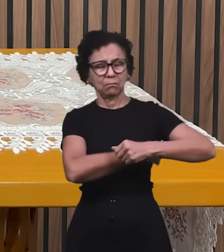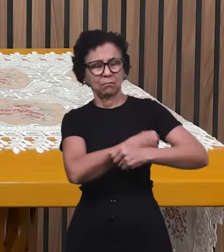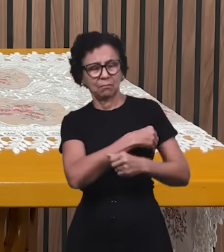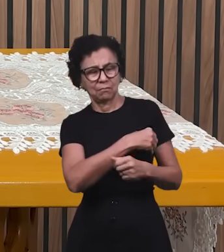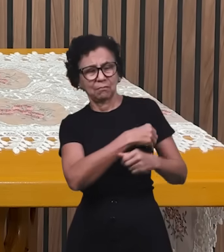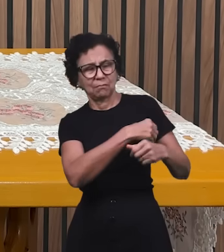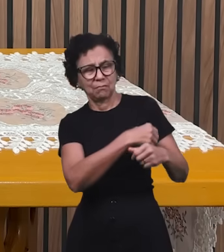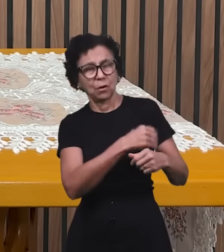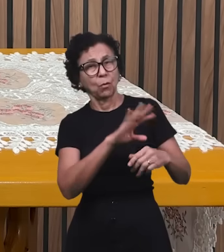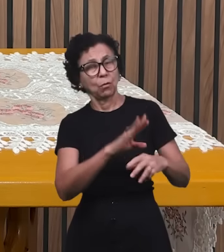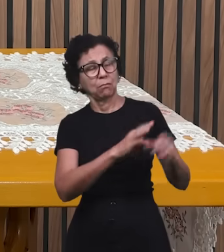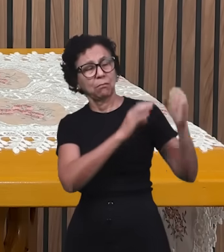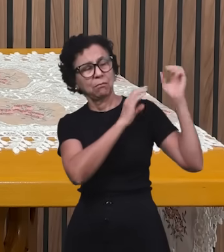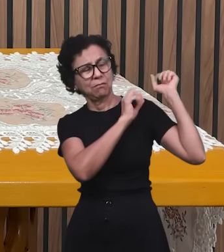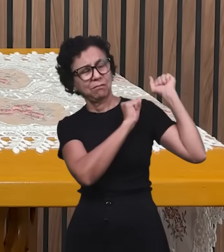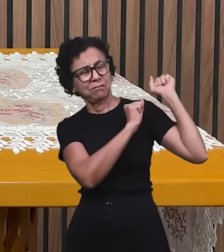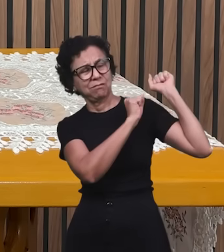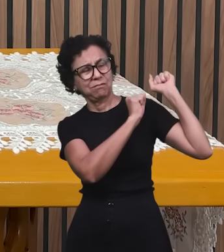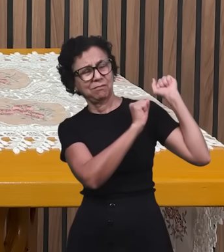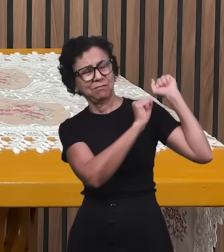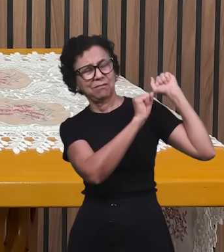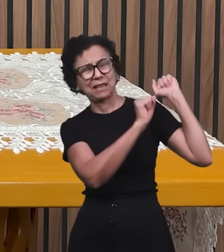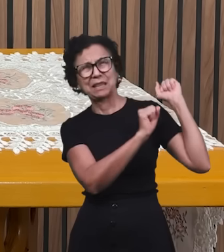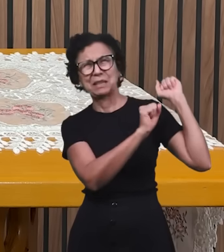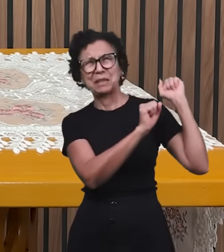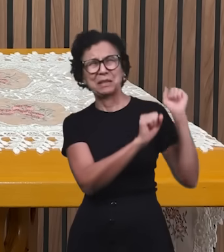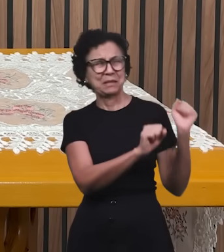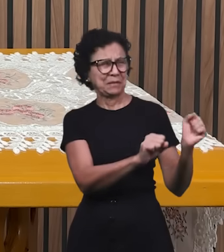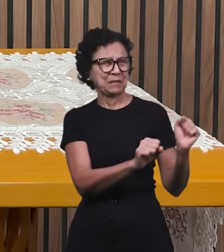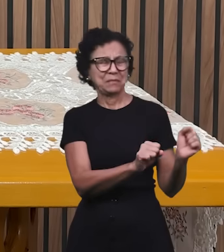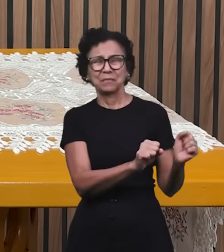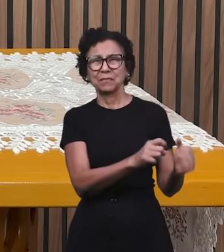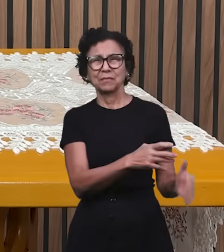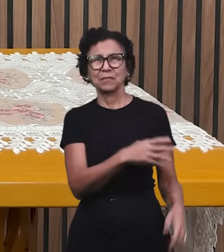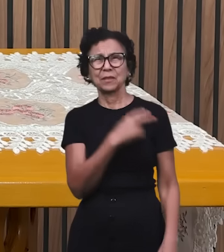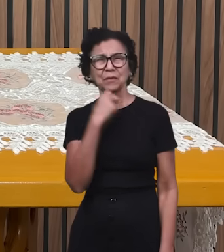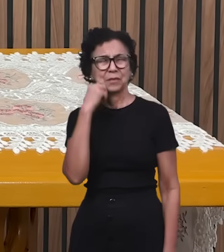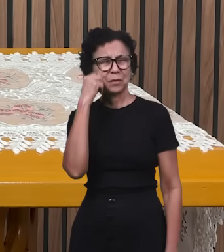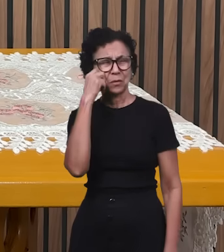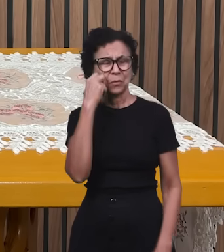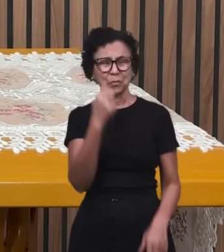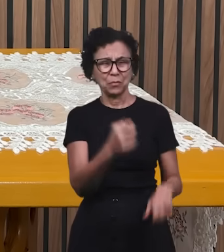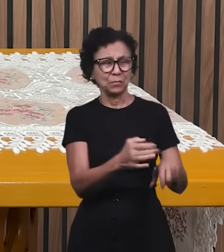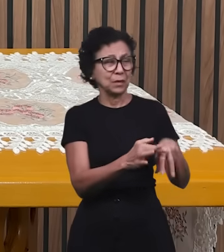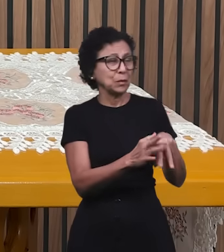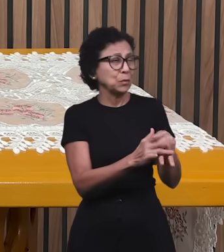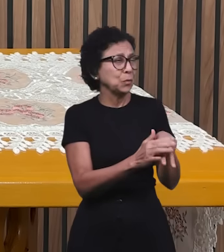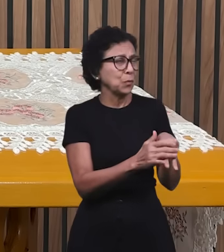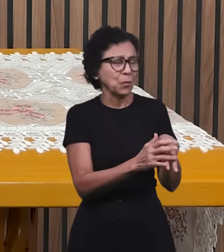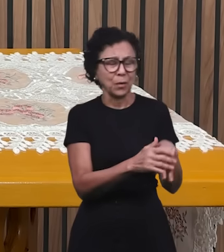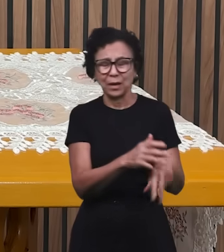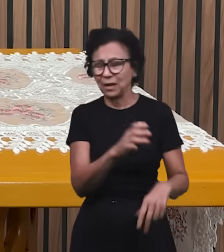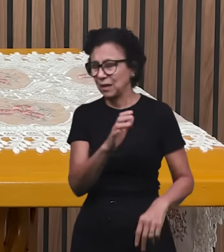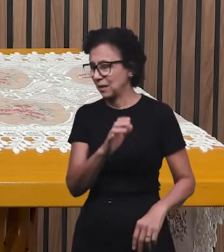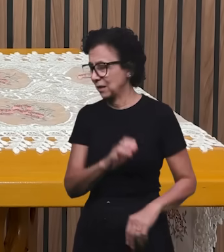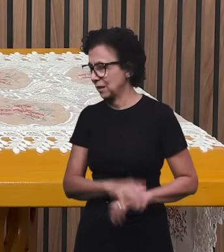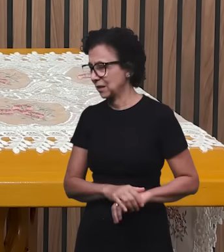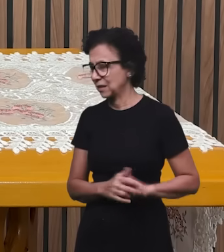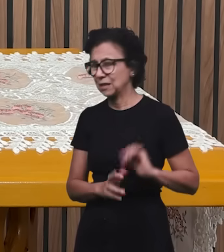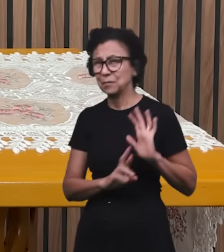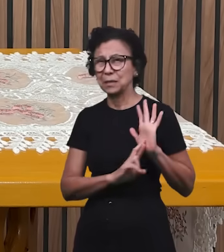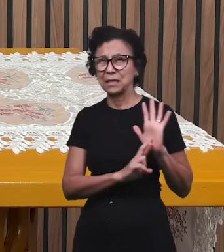do braço ou nos ombros. Aquela maca que era uma maca da vergonha, da doença, símbolo de